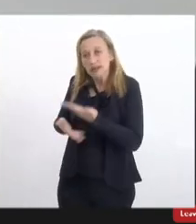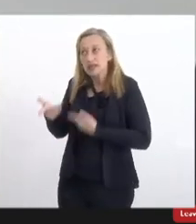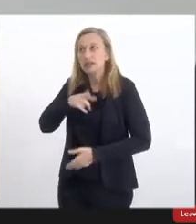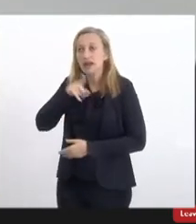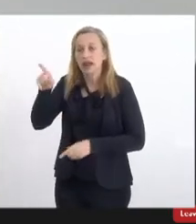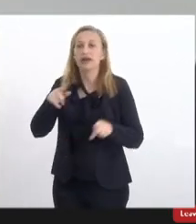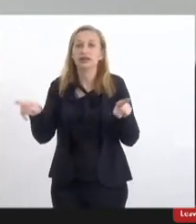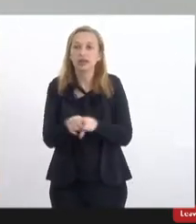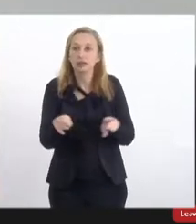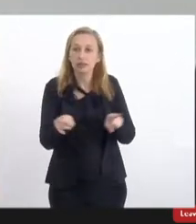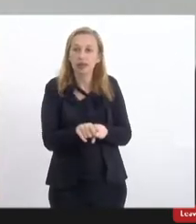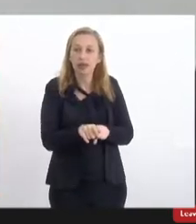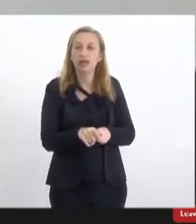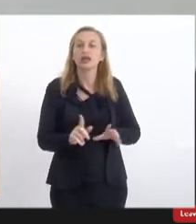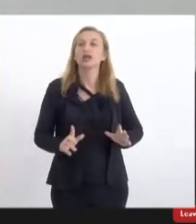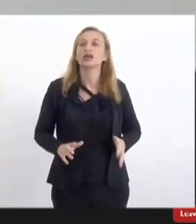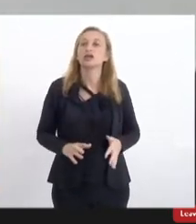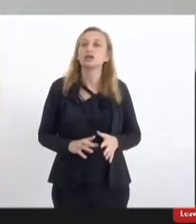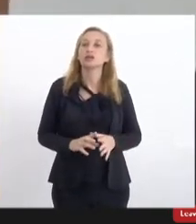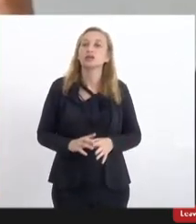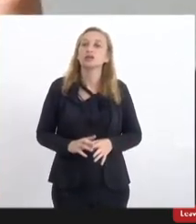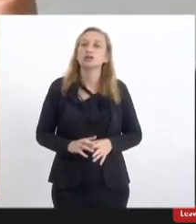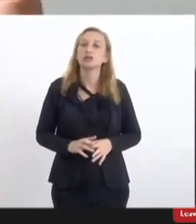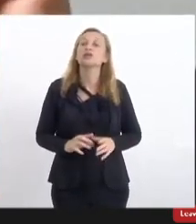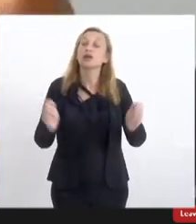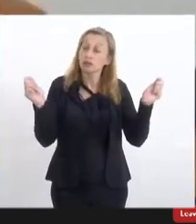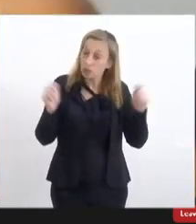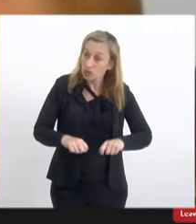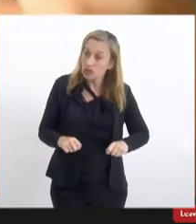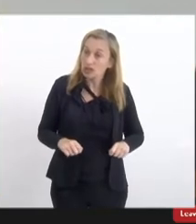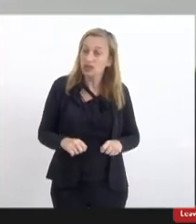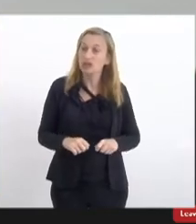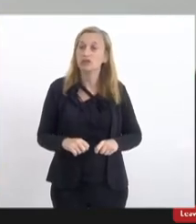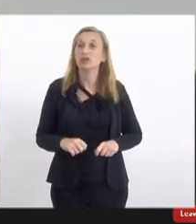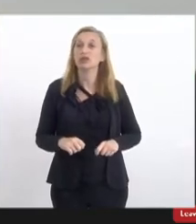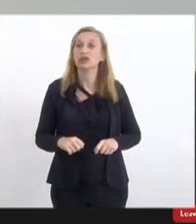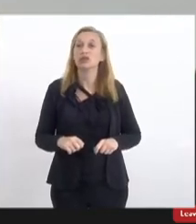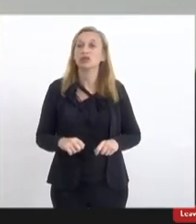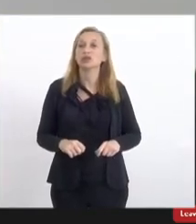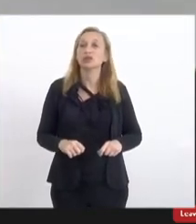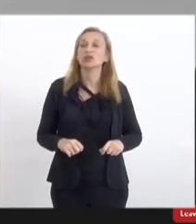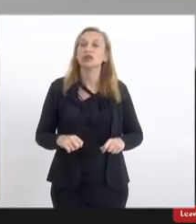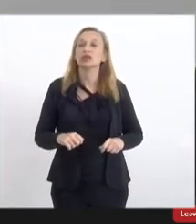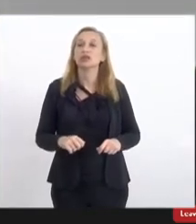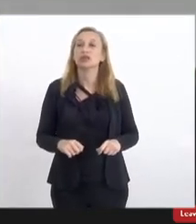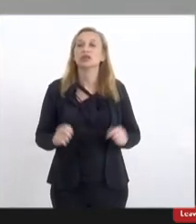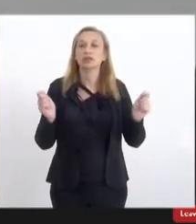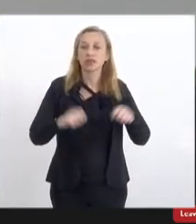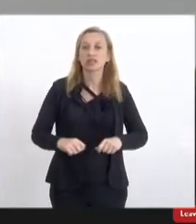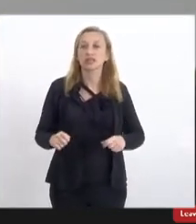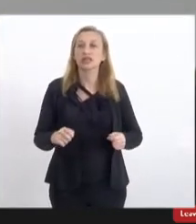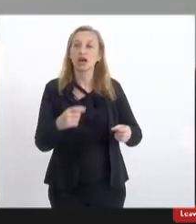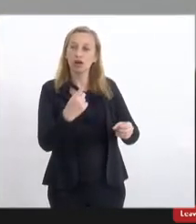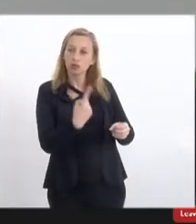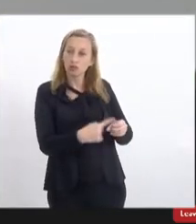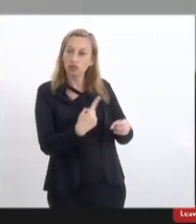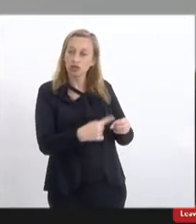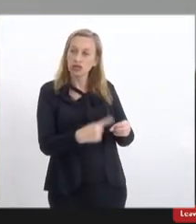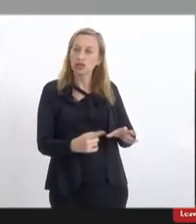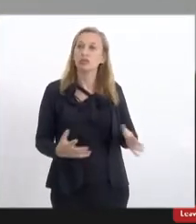também, um acordo de cooperação onde vai ser possível a gente capacitar a rede do município. Então, a gente